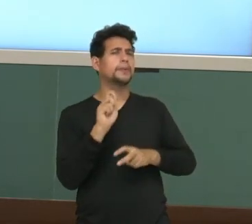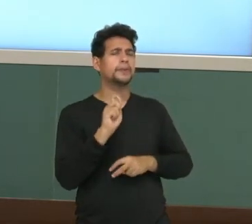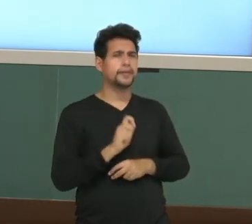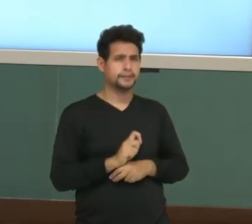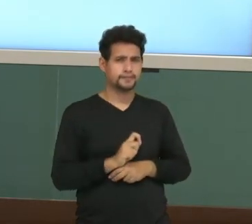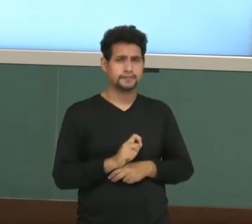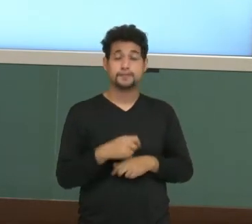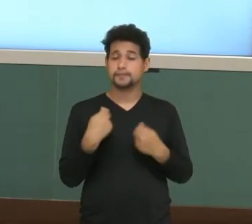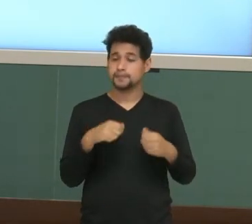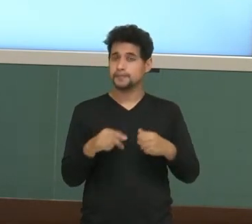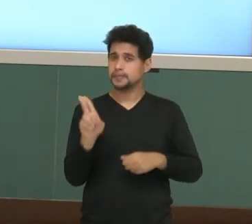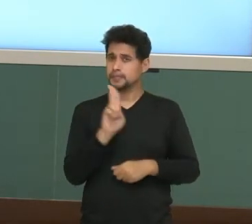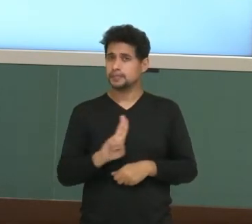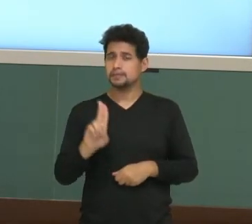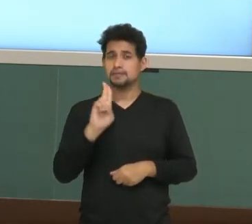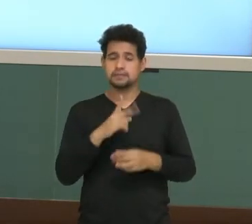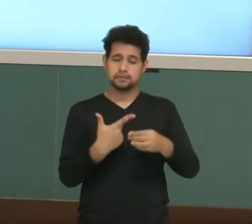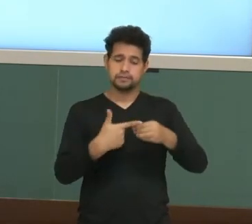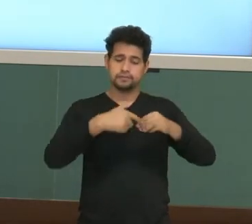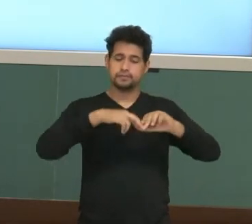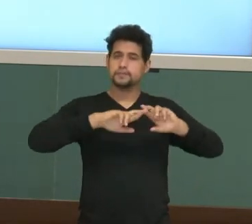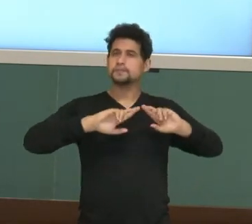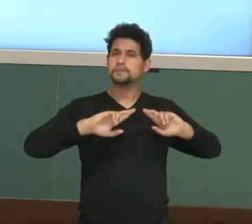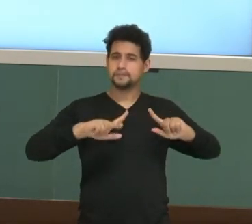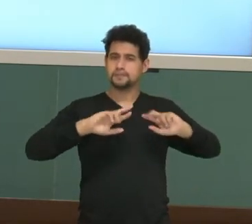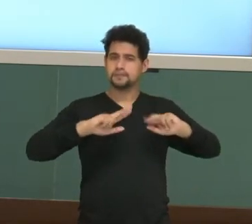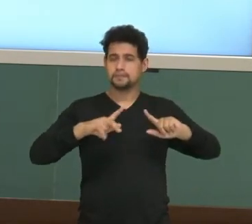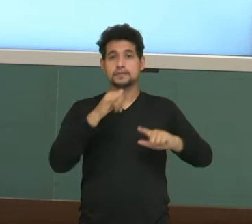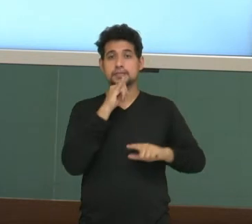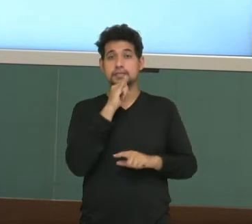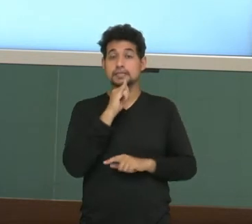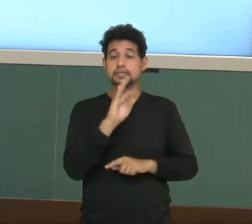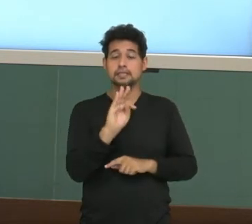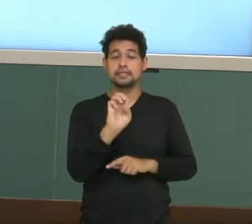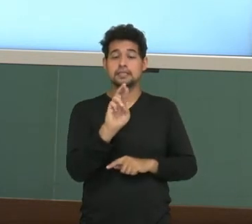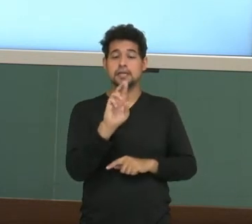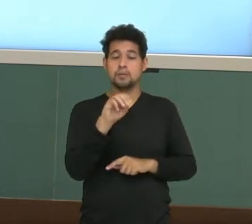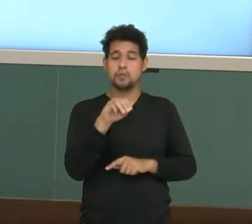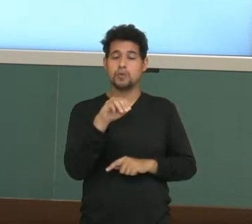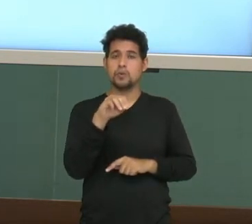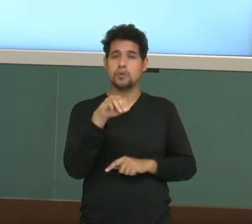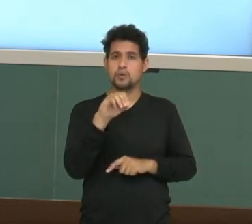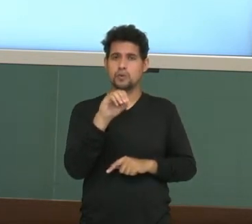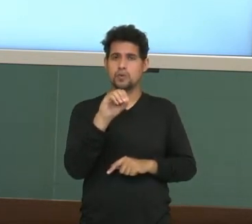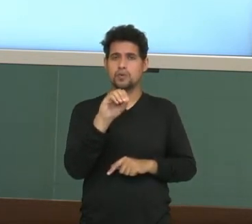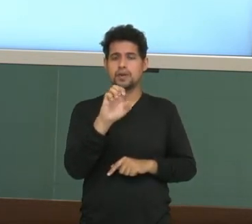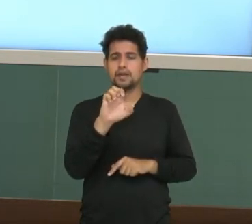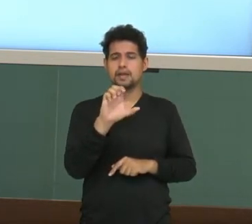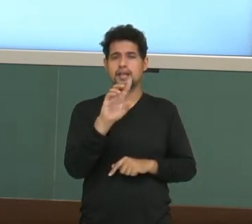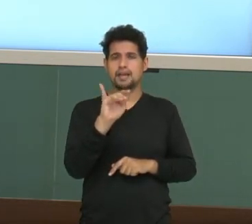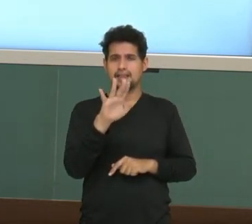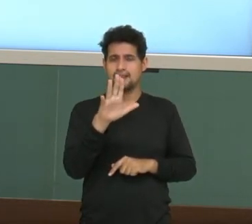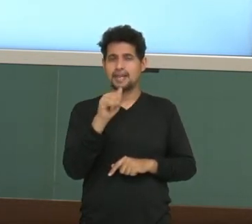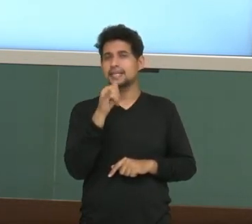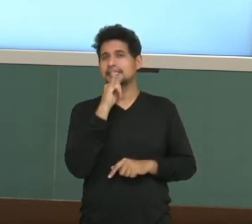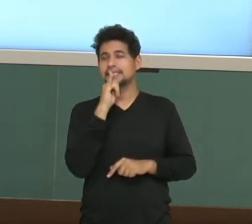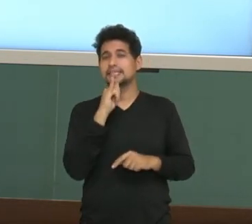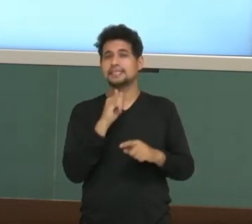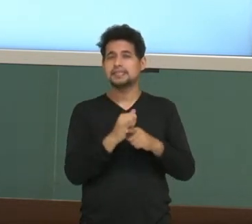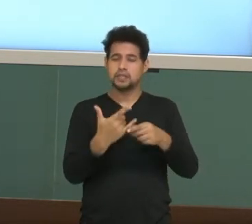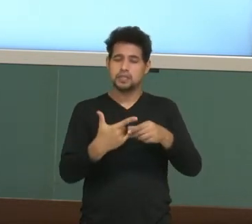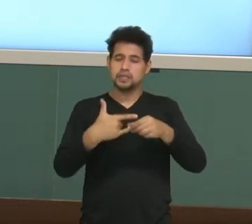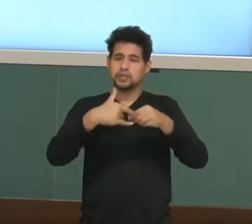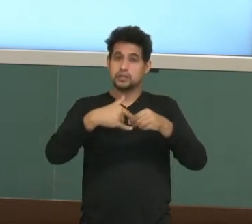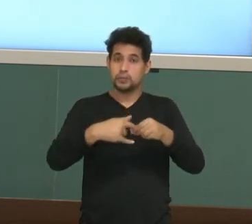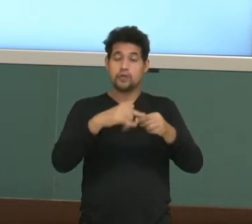que utilizar outros combustíveis. No caso das termoelétricas, utiliza-se a queima de combustíveis fósseis, como